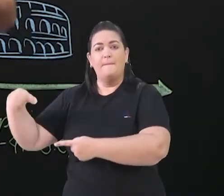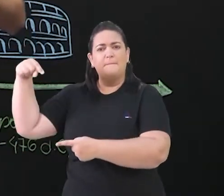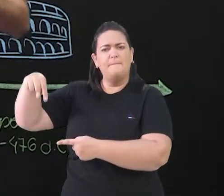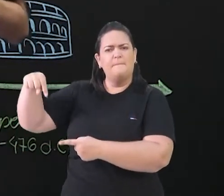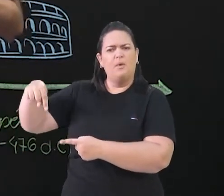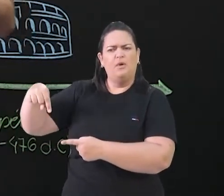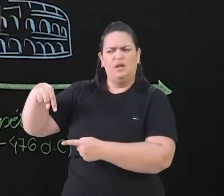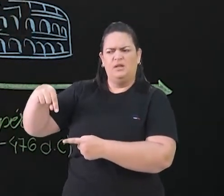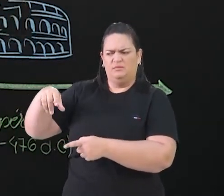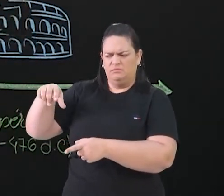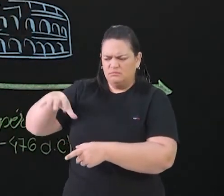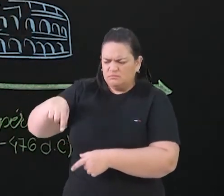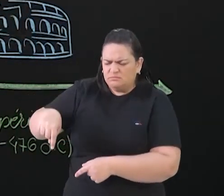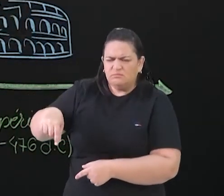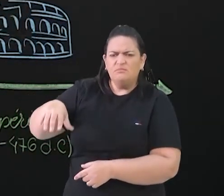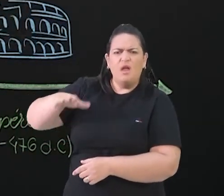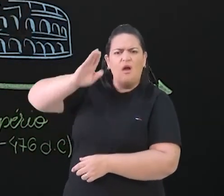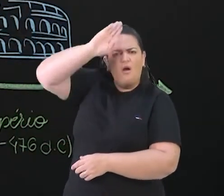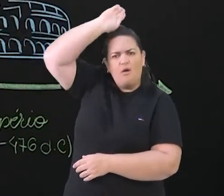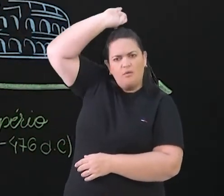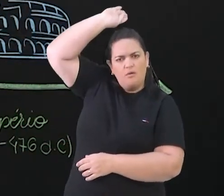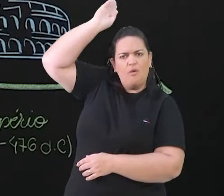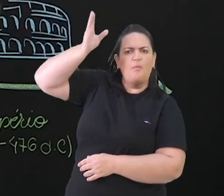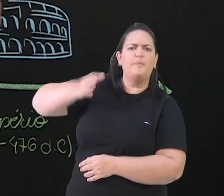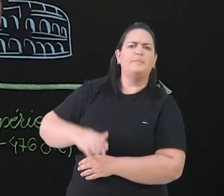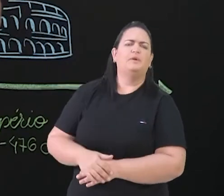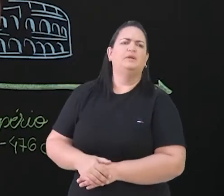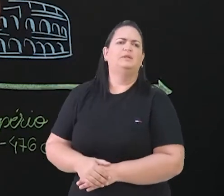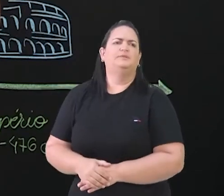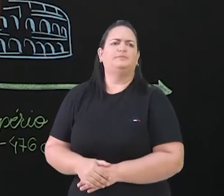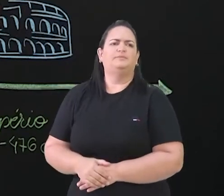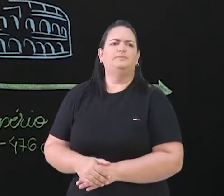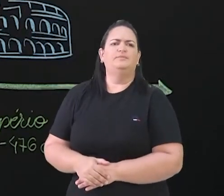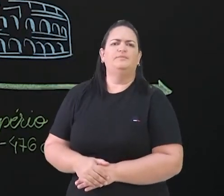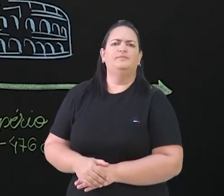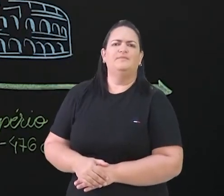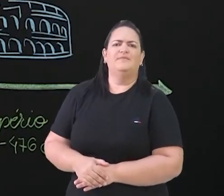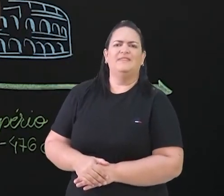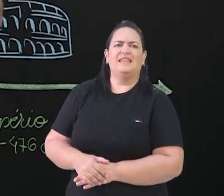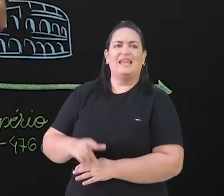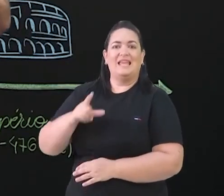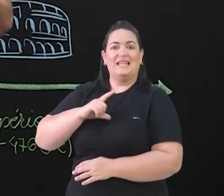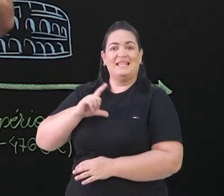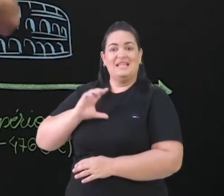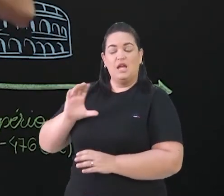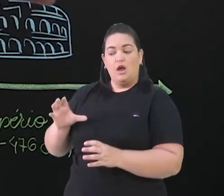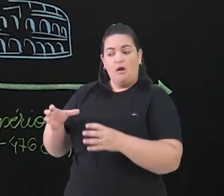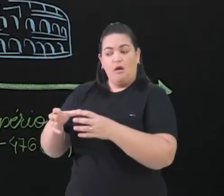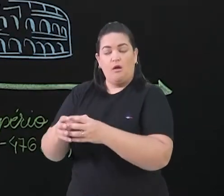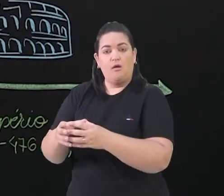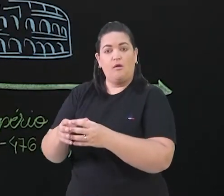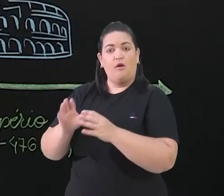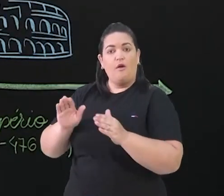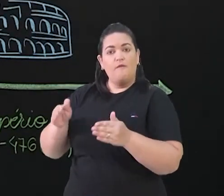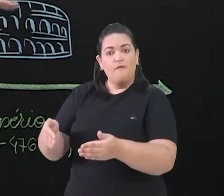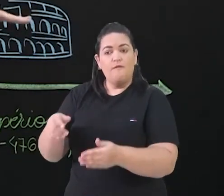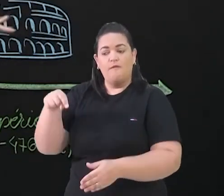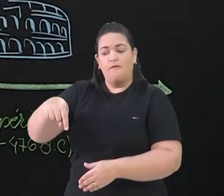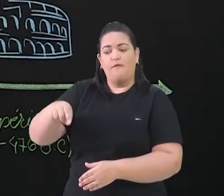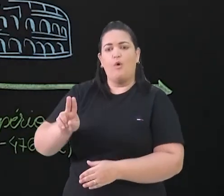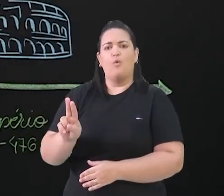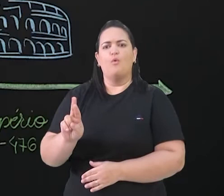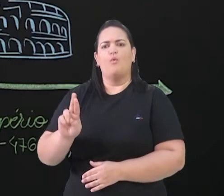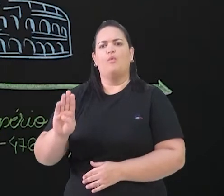Os romanos, eles se no início faziam a vida política muito mais restrita ao campo da urbis, com